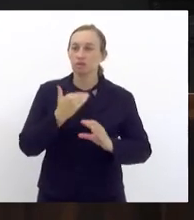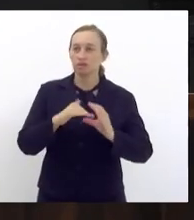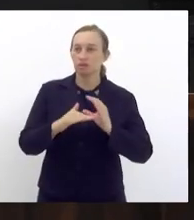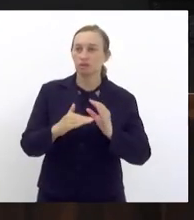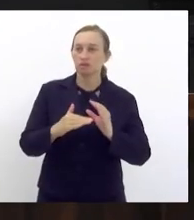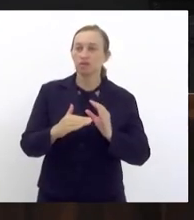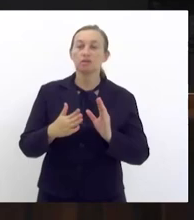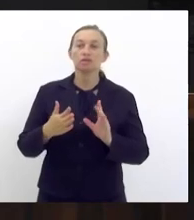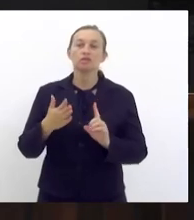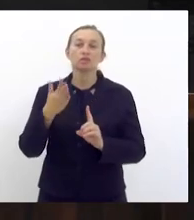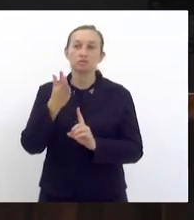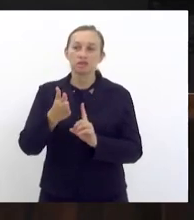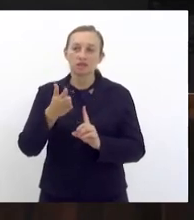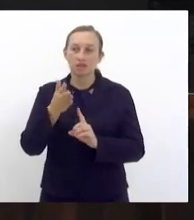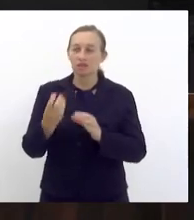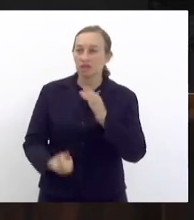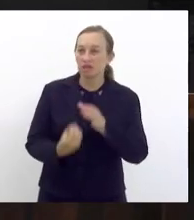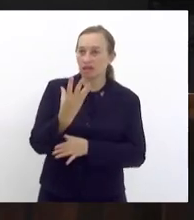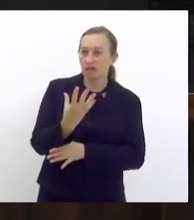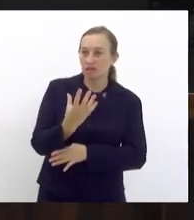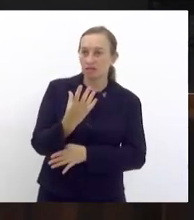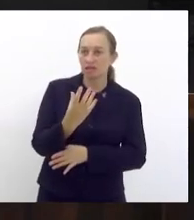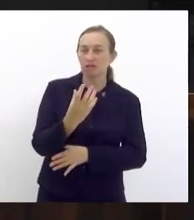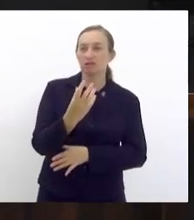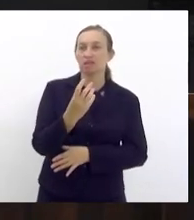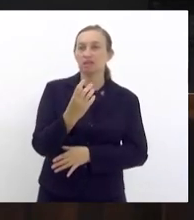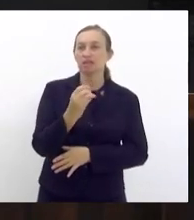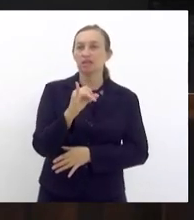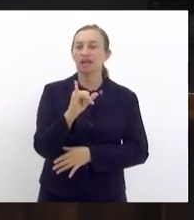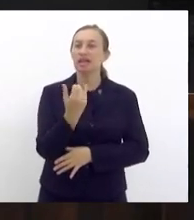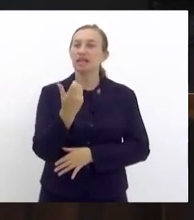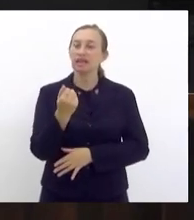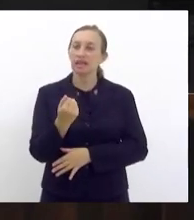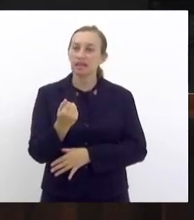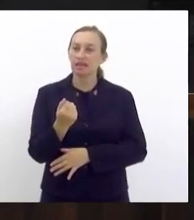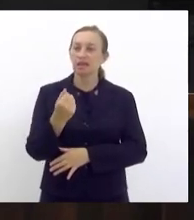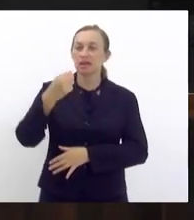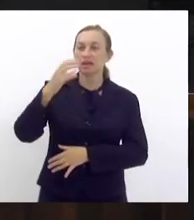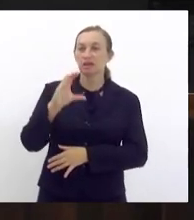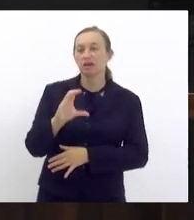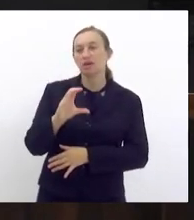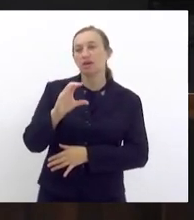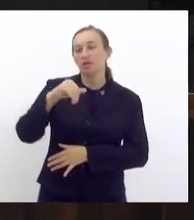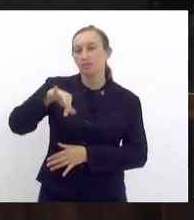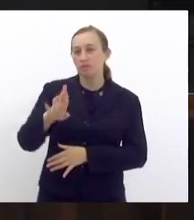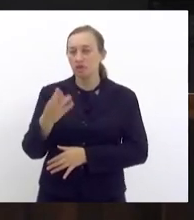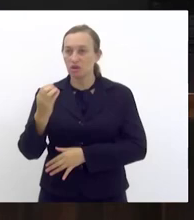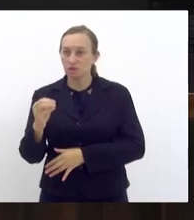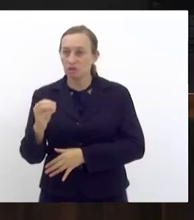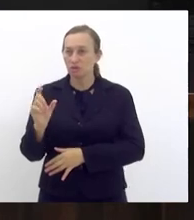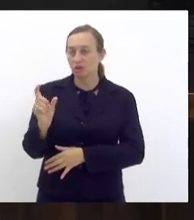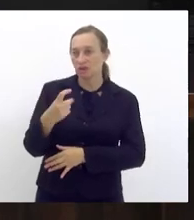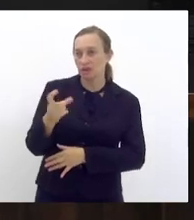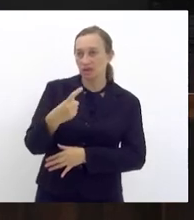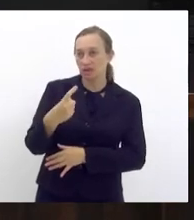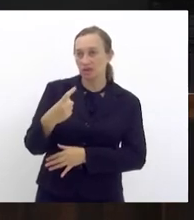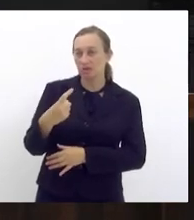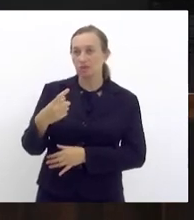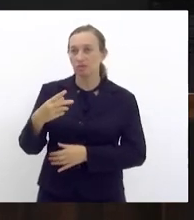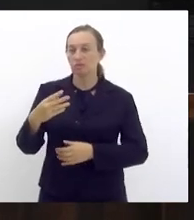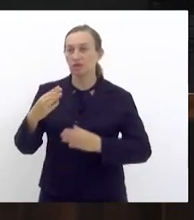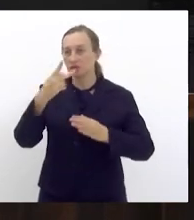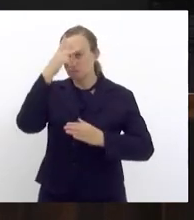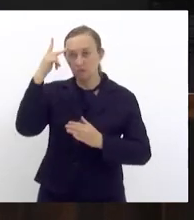mensagem dispondo sobre a criação da linha de microcrédito para empreendedores do município de Petrópolis. Em